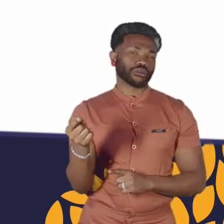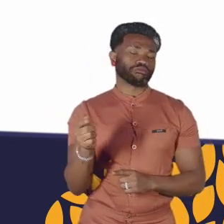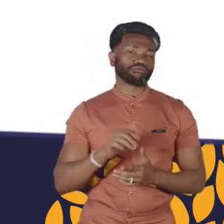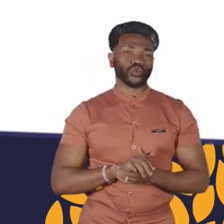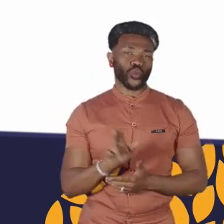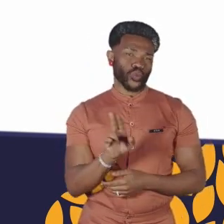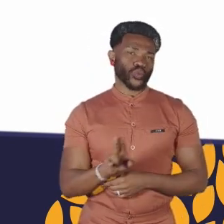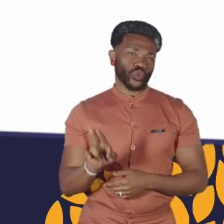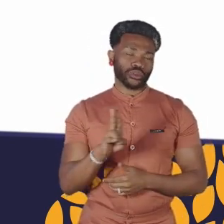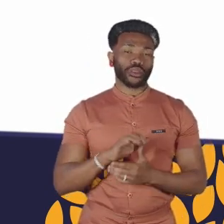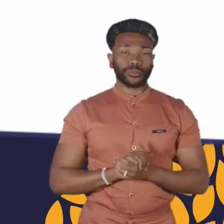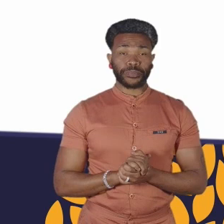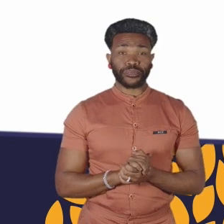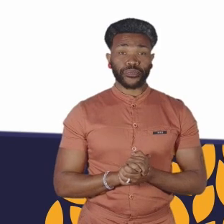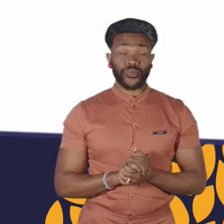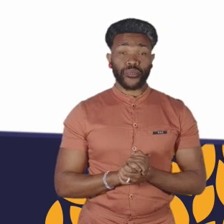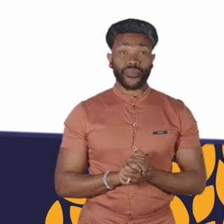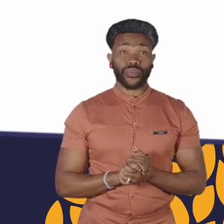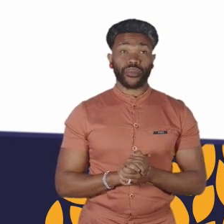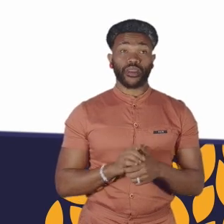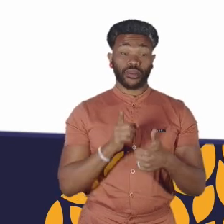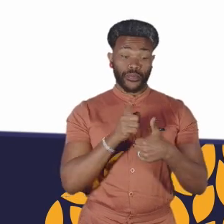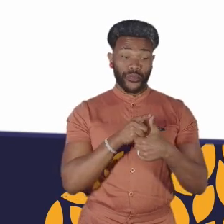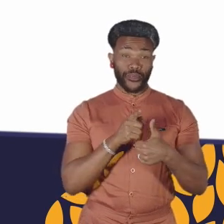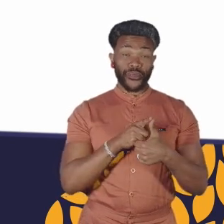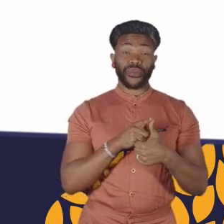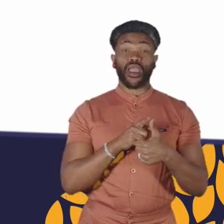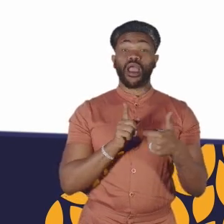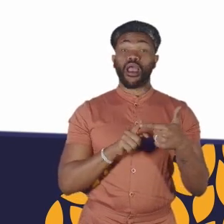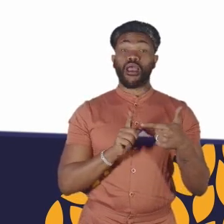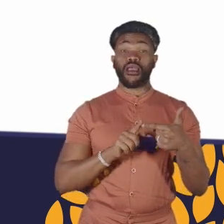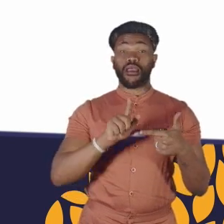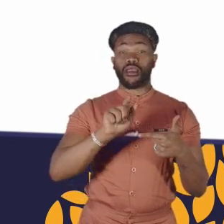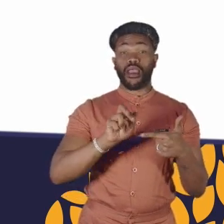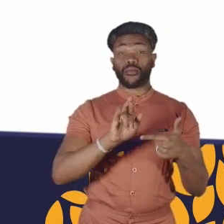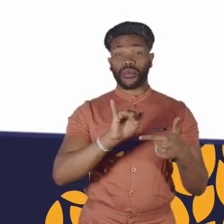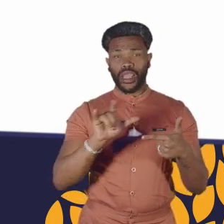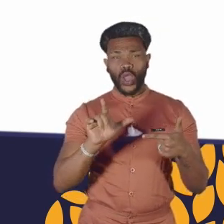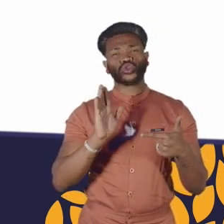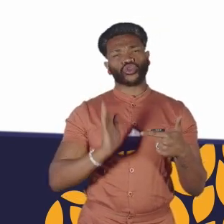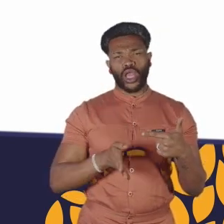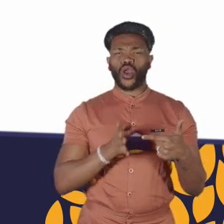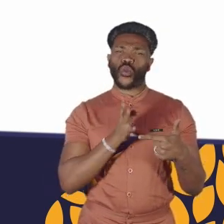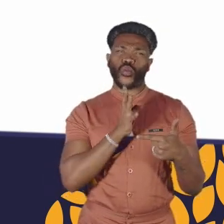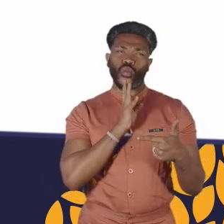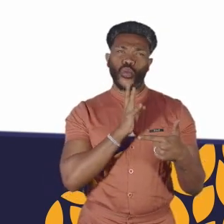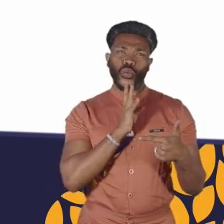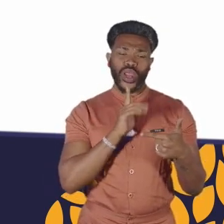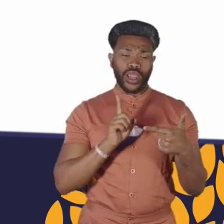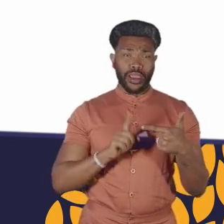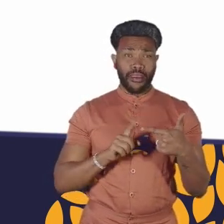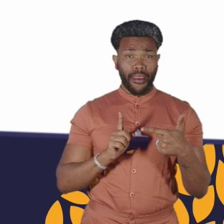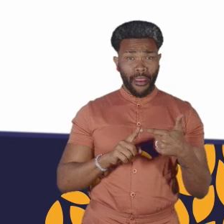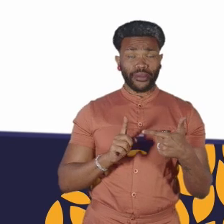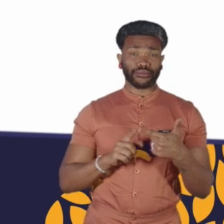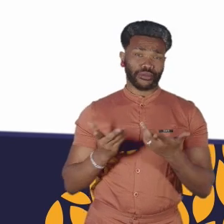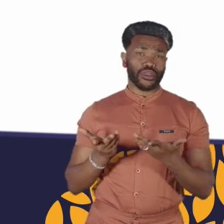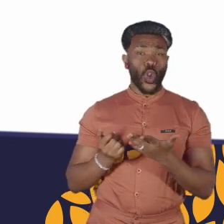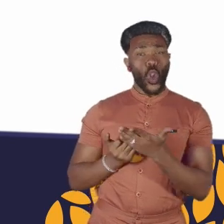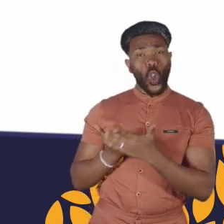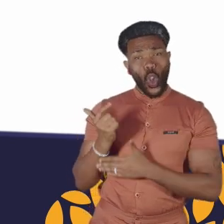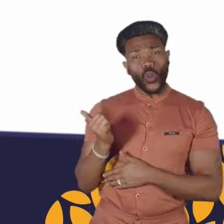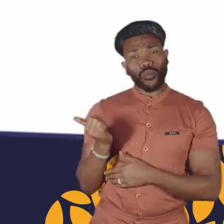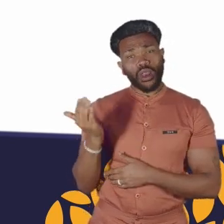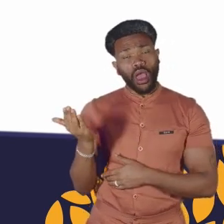dia. O Leonardo, ele já sabe um pouco a procedência, é também de forma ilegal, mas